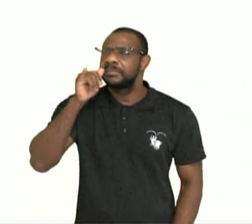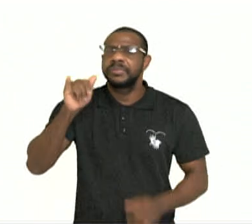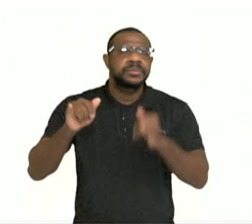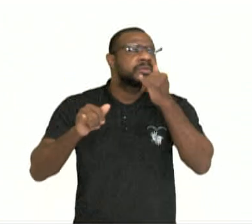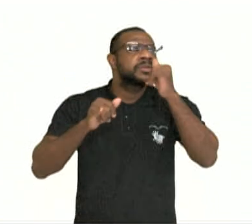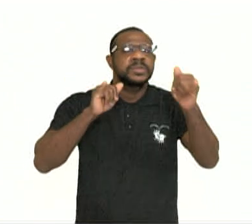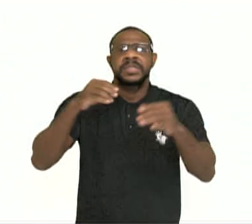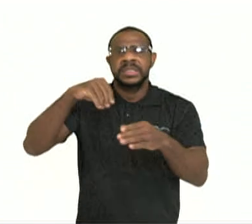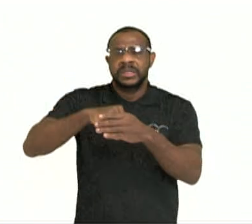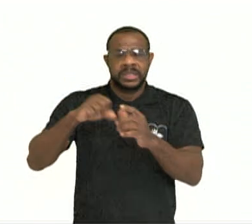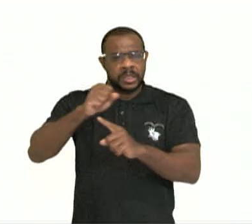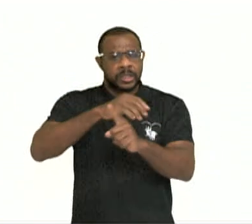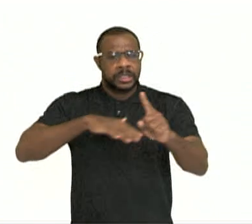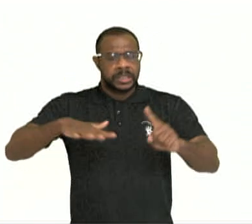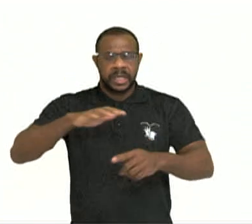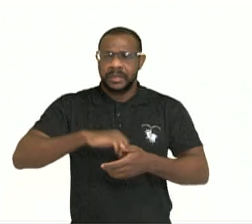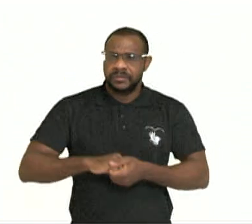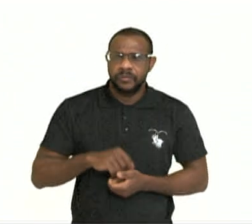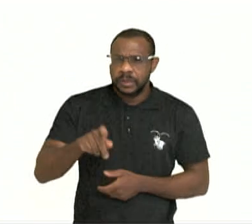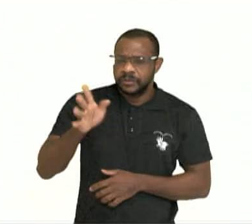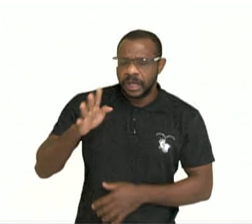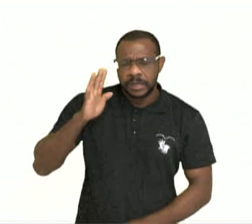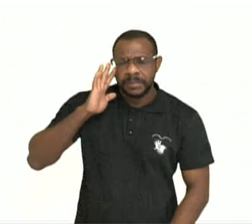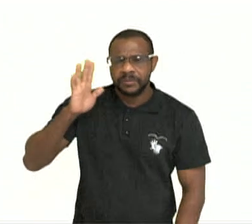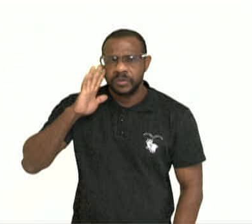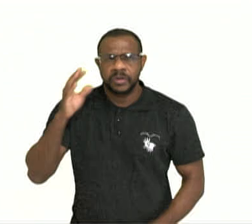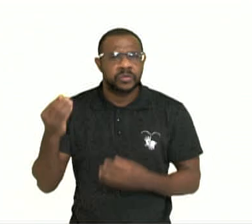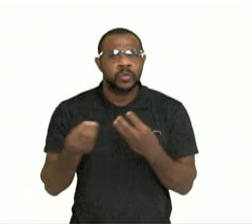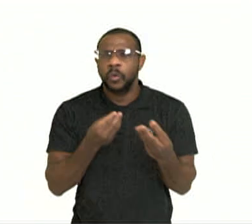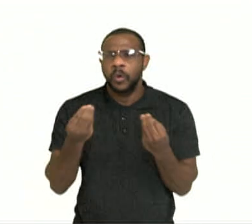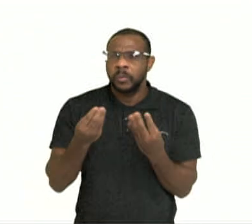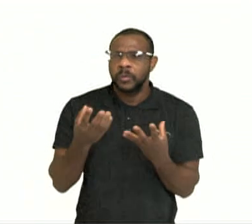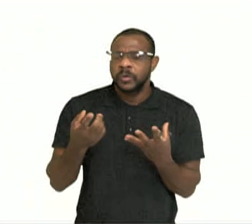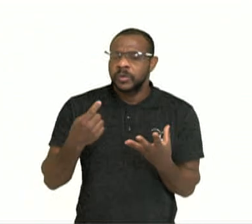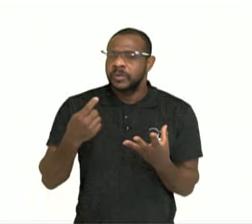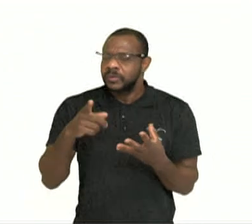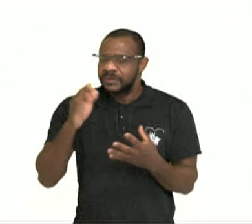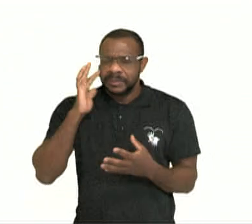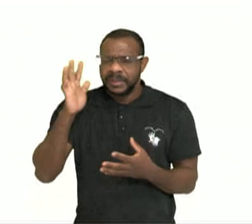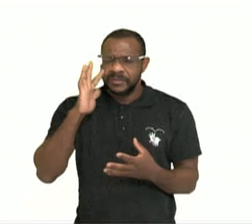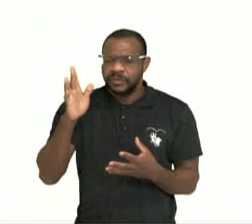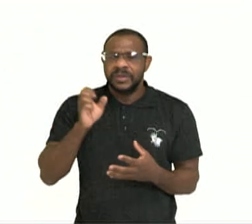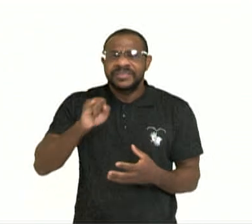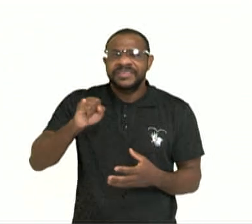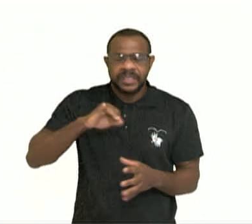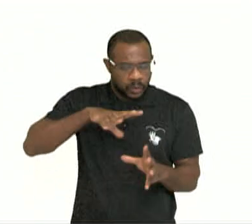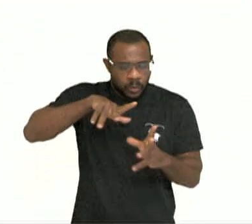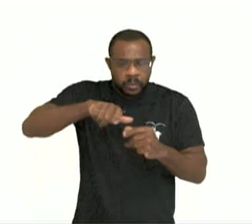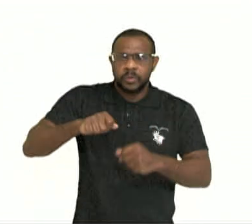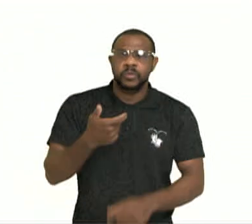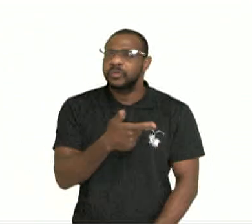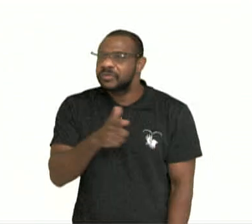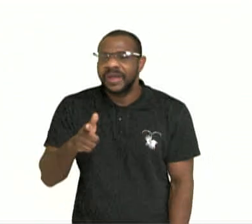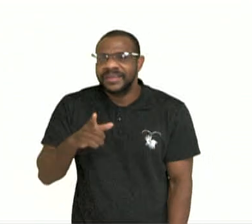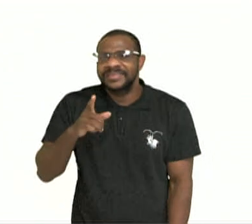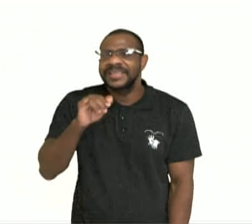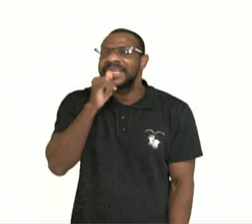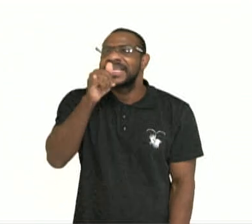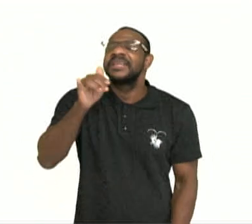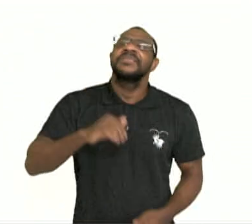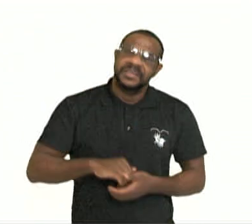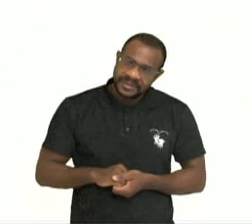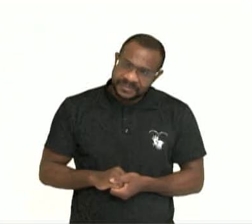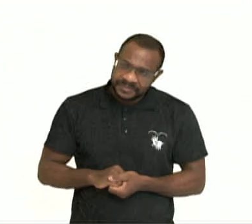na sociedade? Você já imaginou como seriam os nossos dias sem o uso de energia? Vamos conhecer um pouquinho mais sobre esse